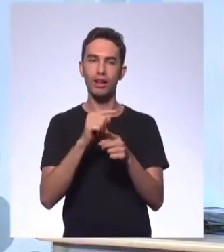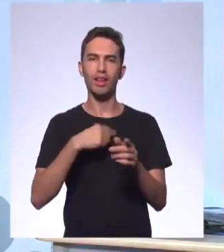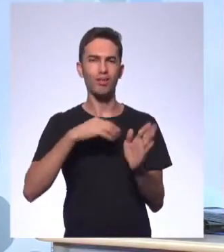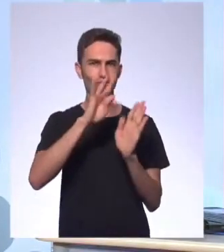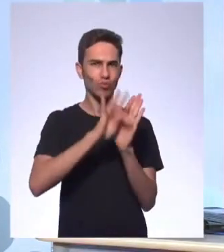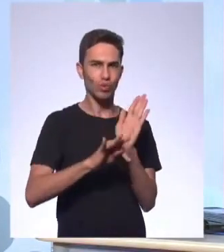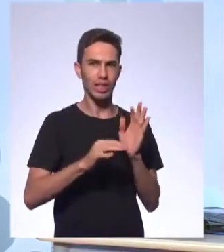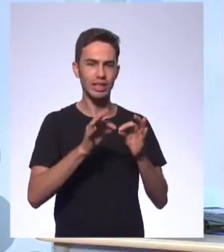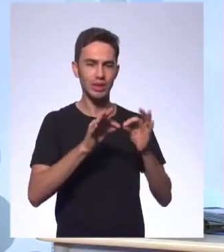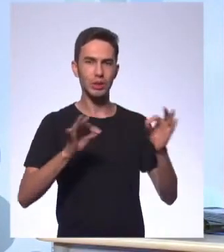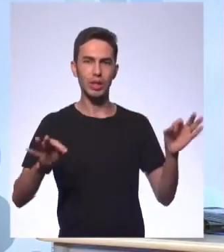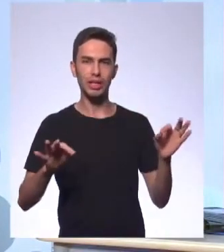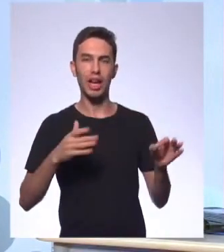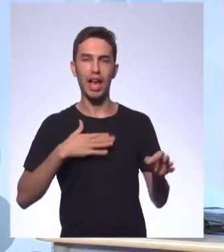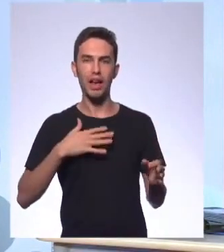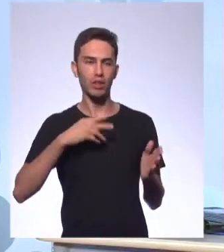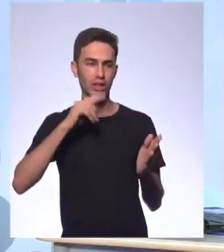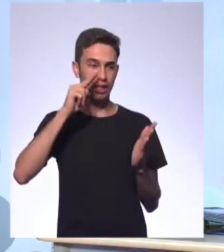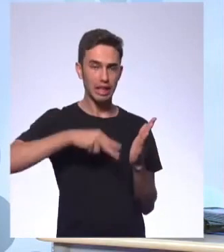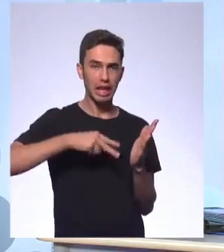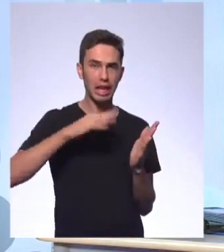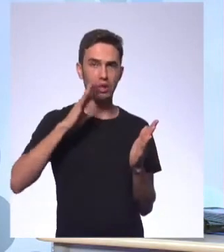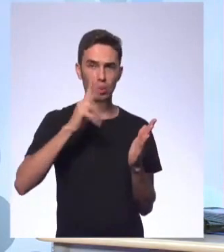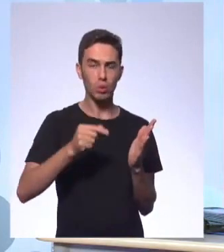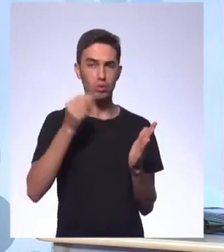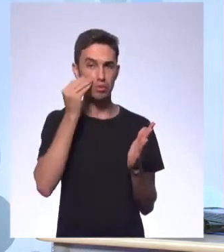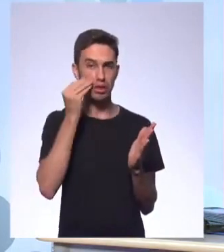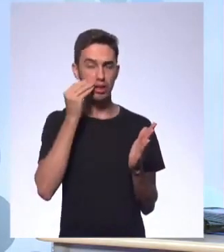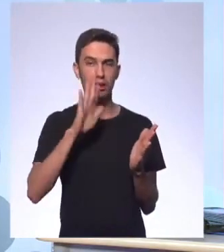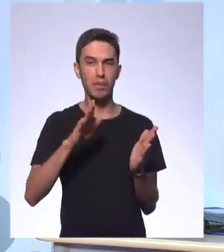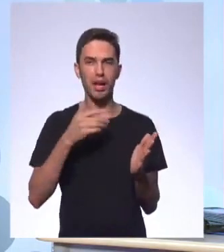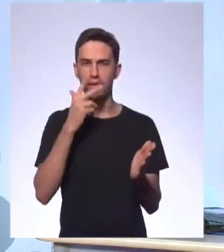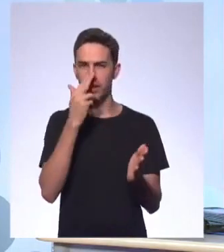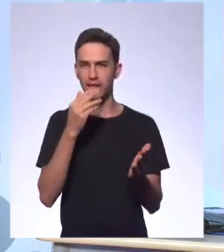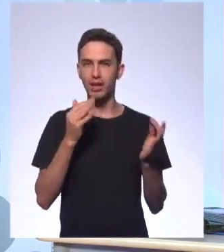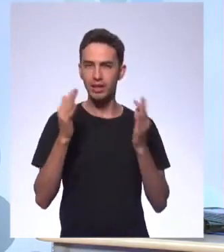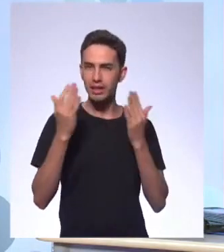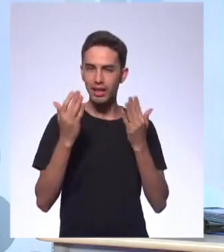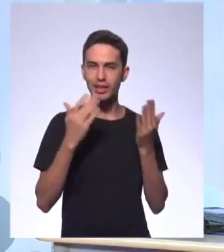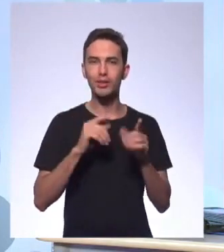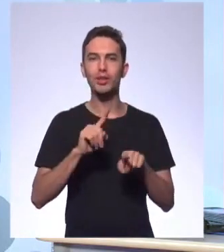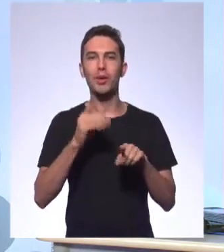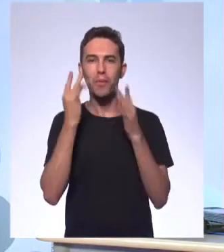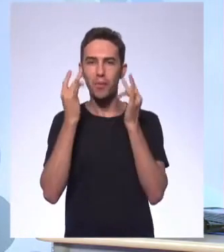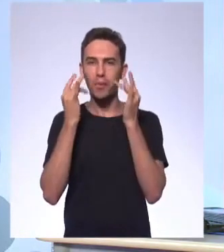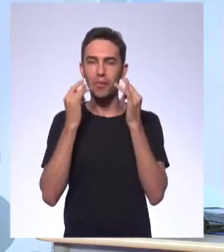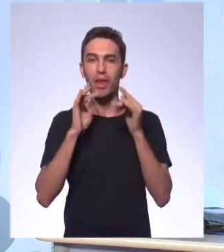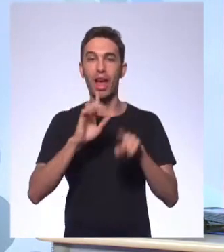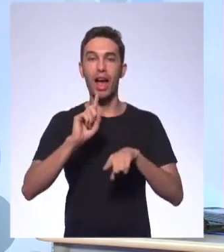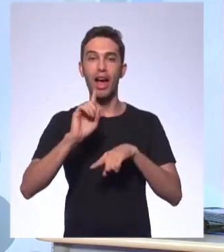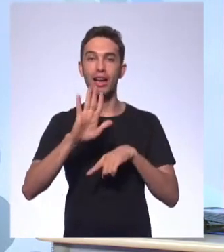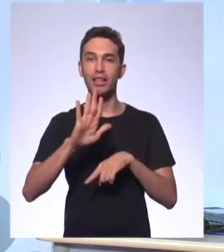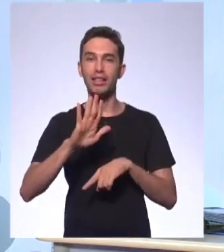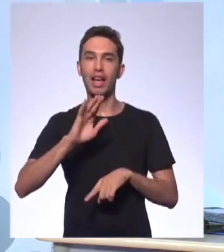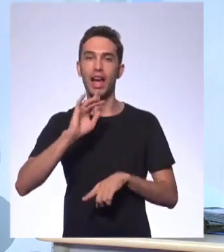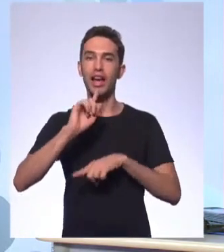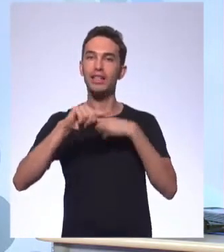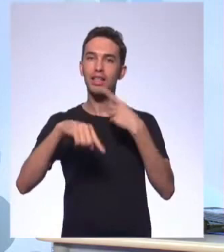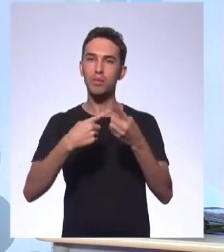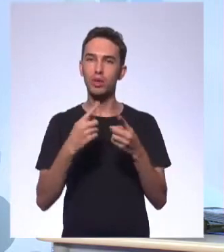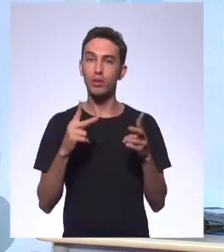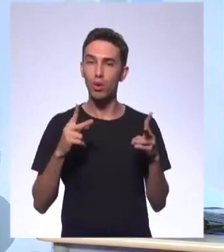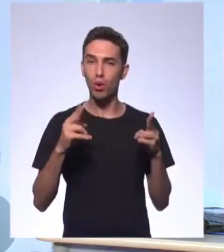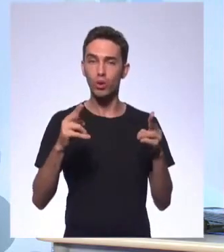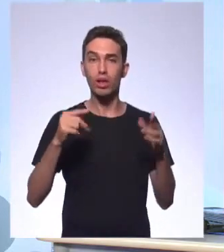tentar ler inteiro. Vai ser bem bacana, né? Vou fazer uma encenaçãozinha aqui, vai ser bem legal. Porém, eu vou cortar com perguntas.